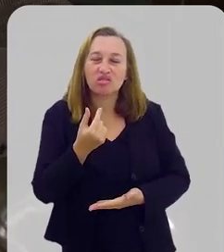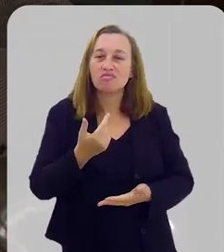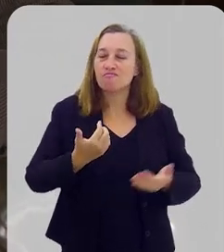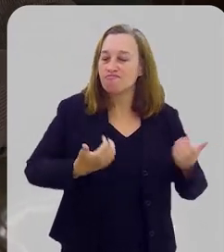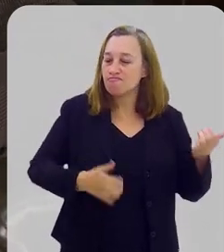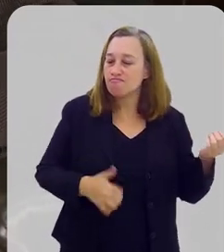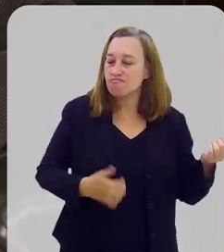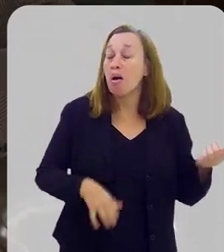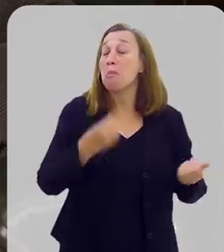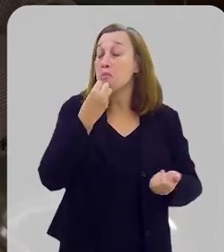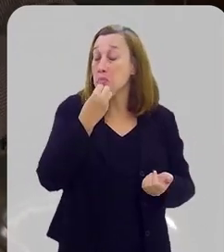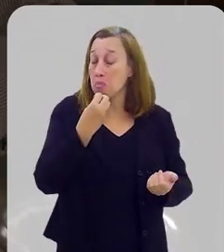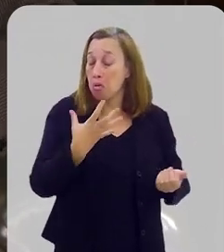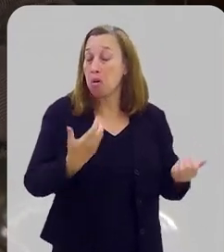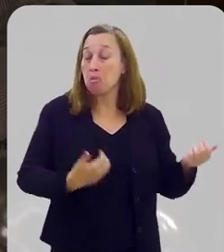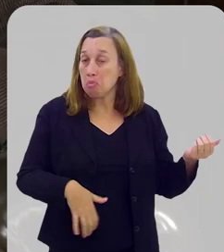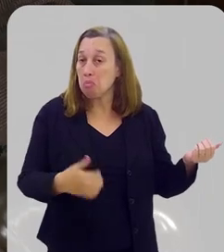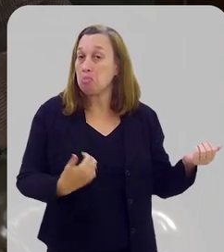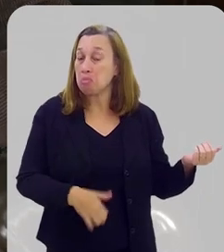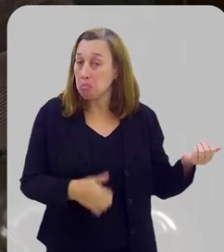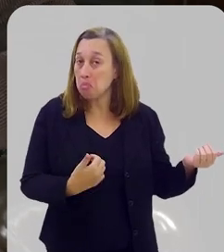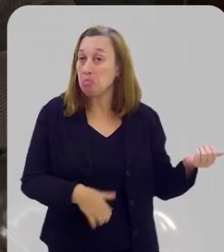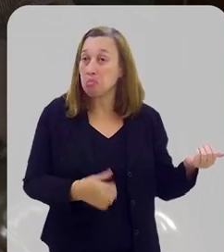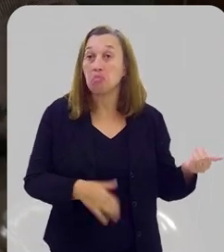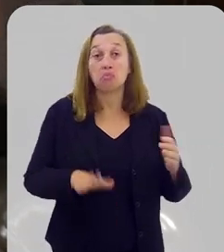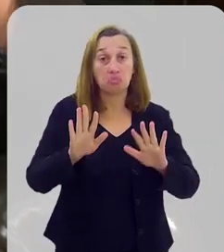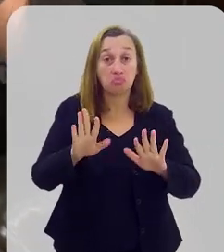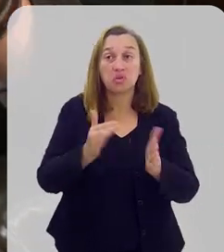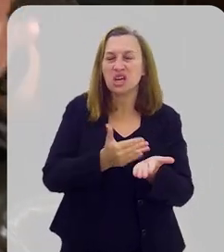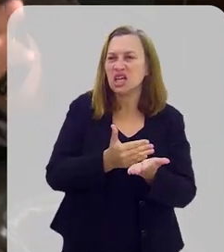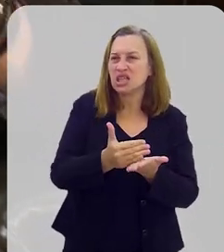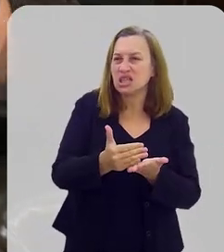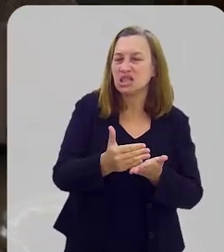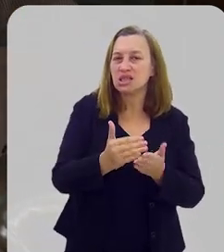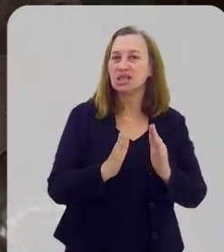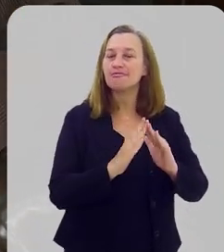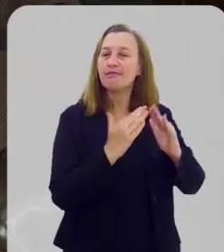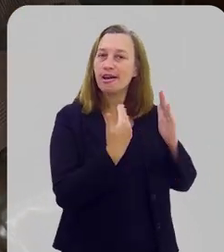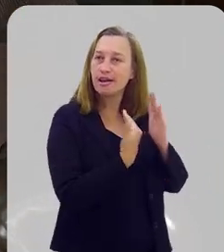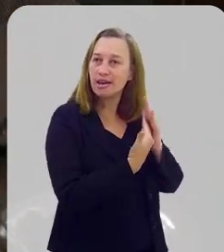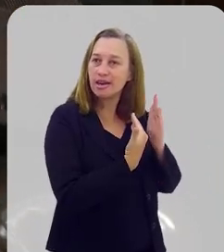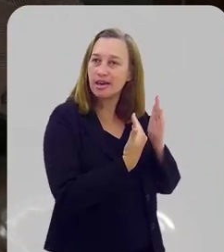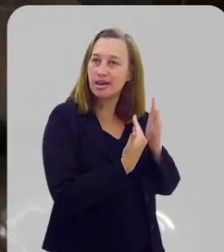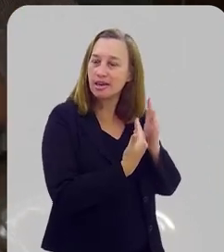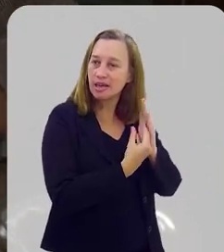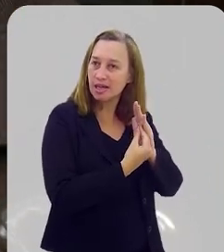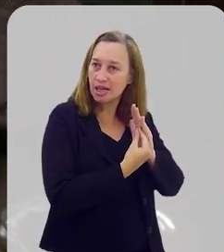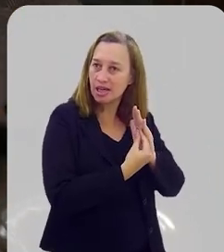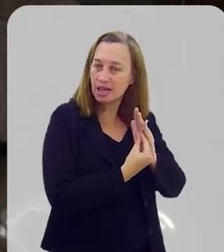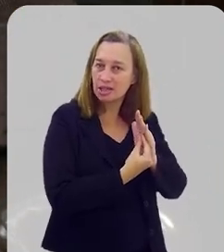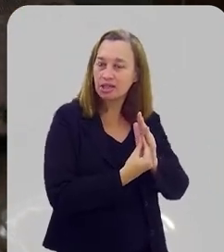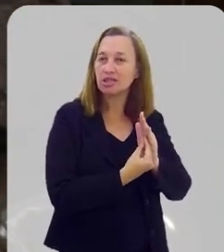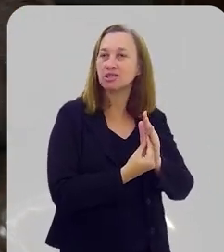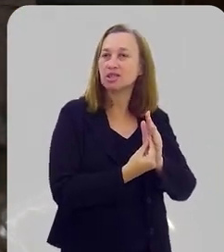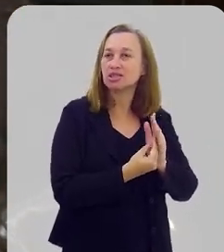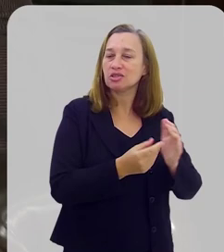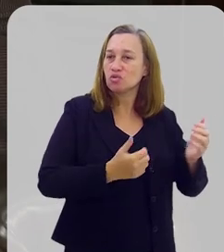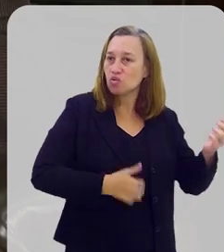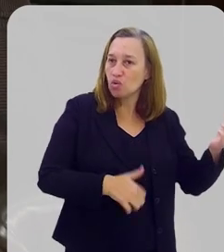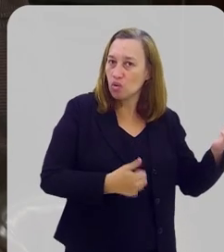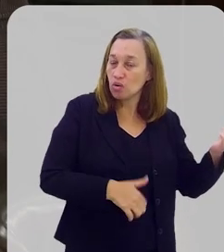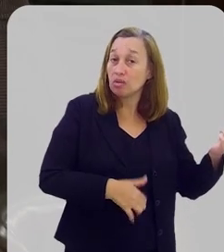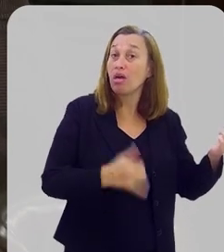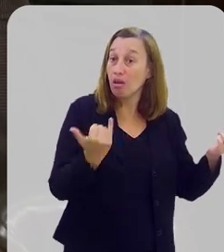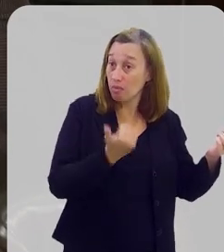muito um camarada que é muito bom olha ele começa nas igrejas a igreja vai lá faz um concurso musical